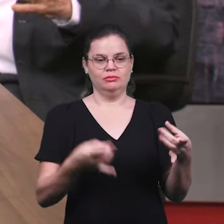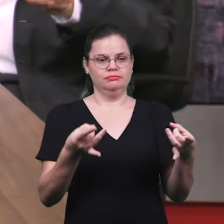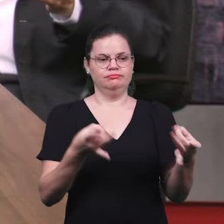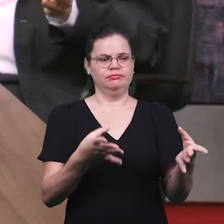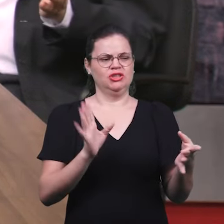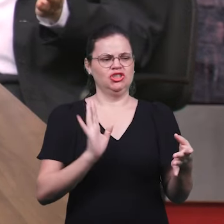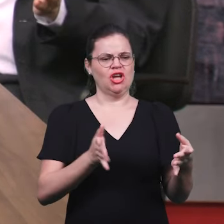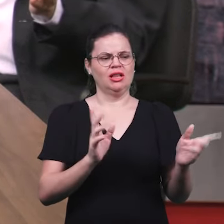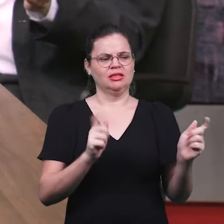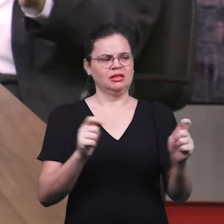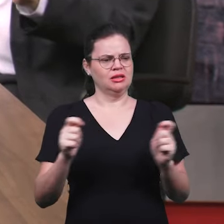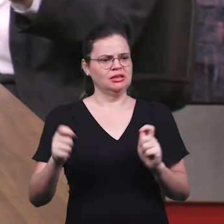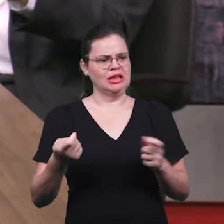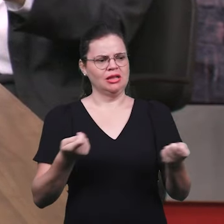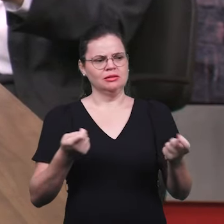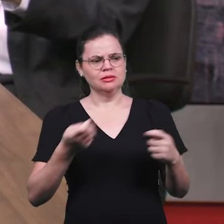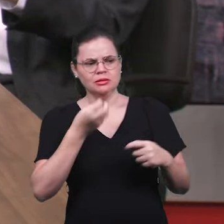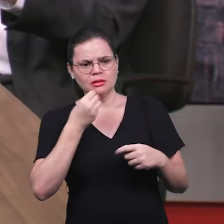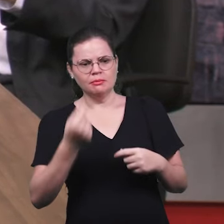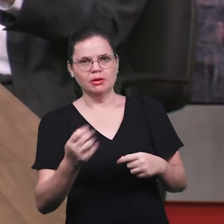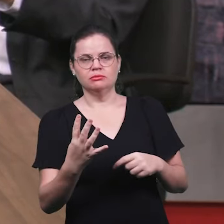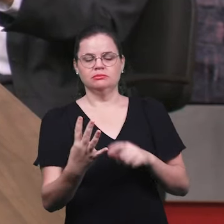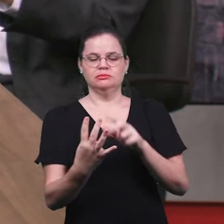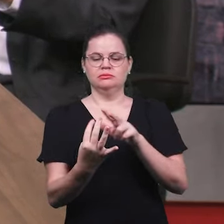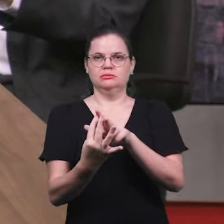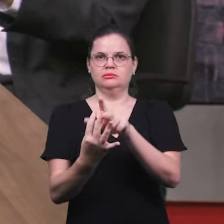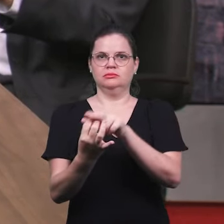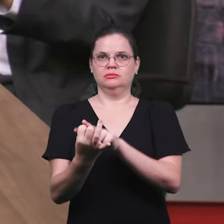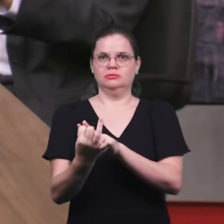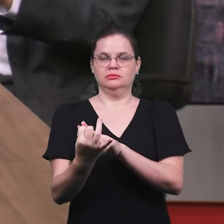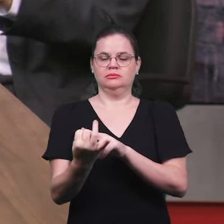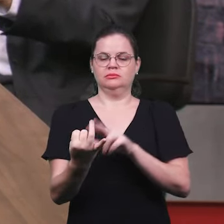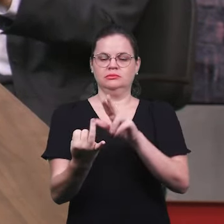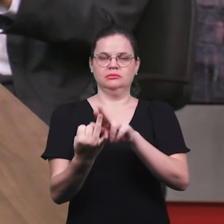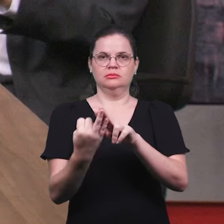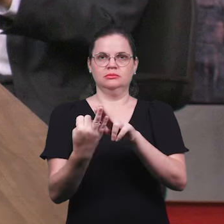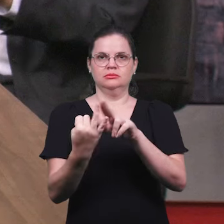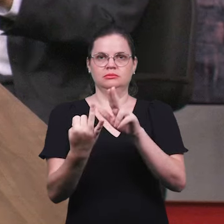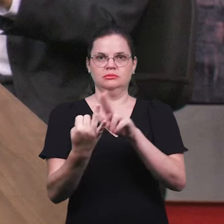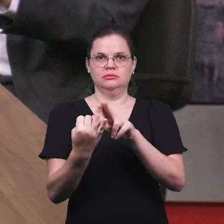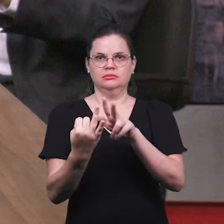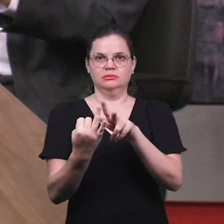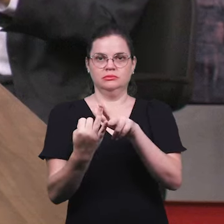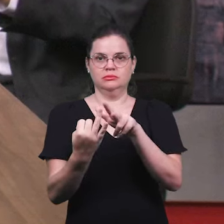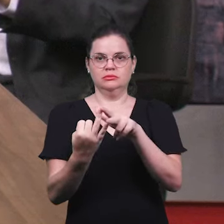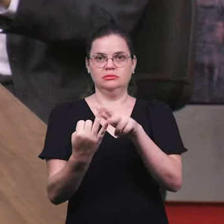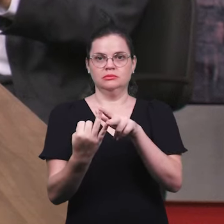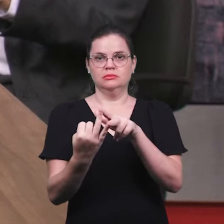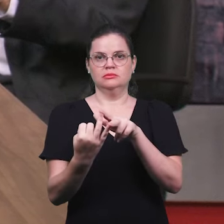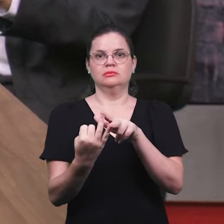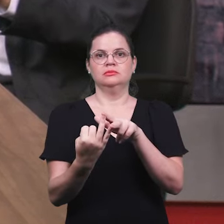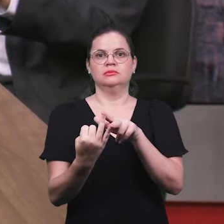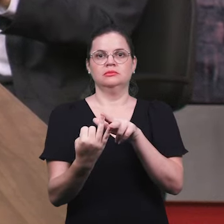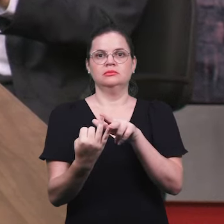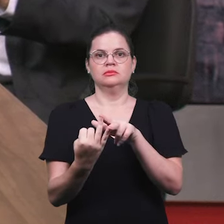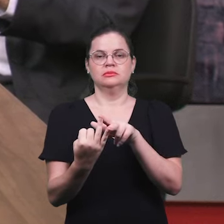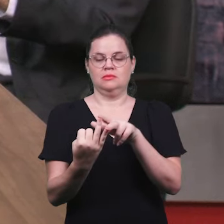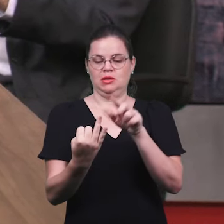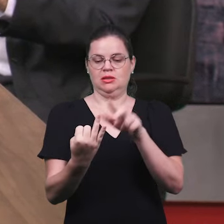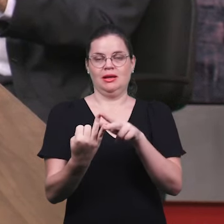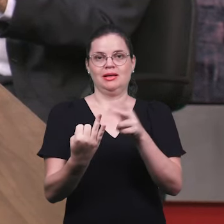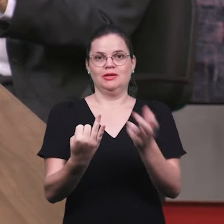não é? E os outros 4 assumiram. Dentre eles se